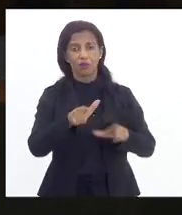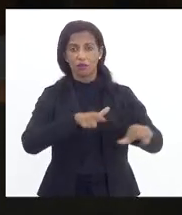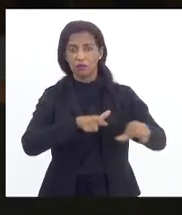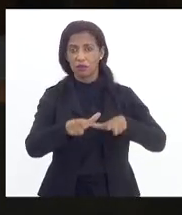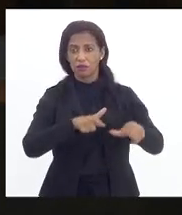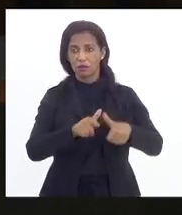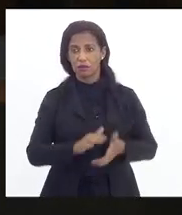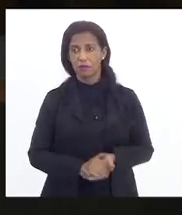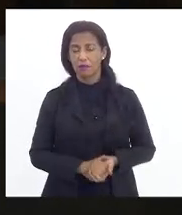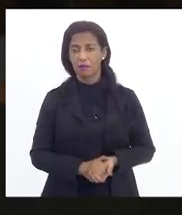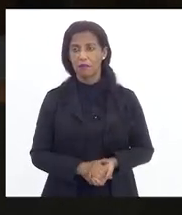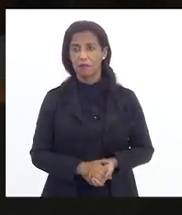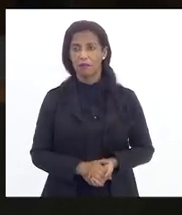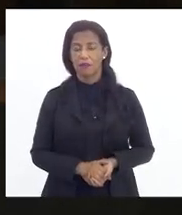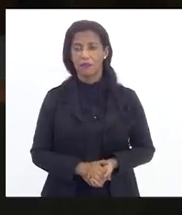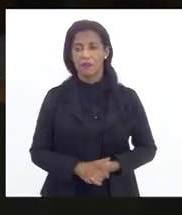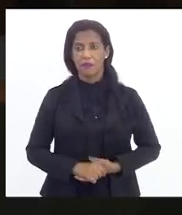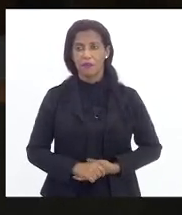basta